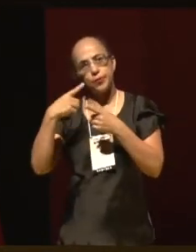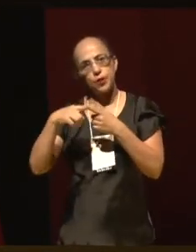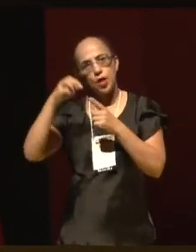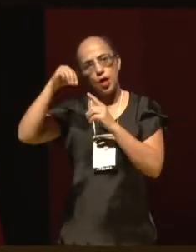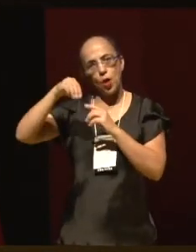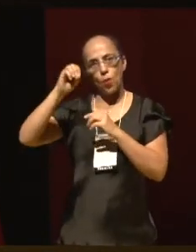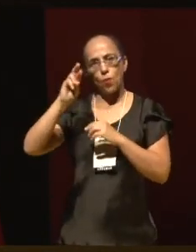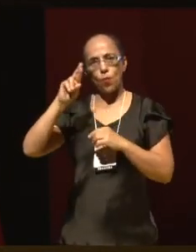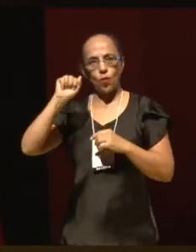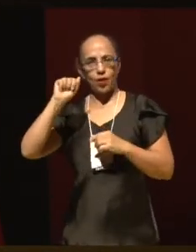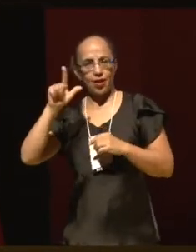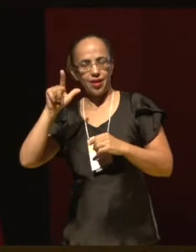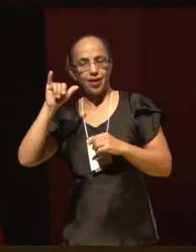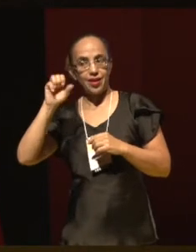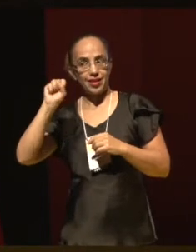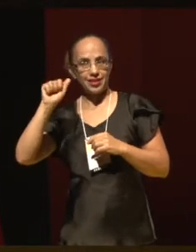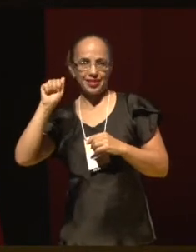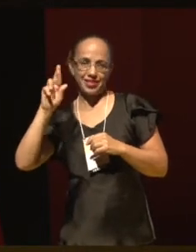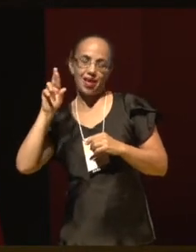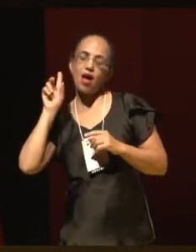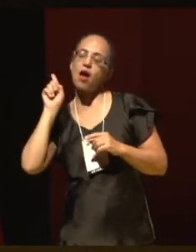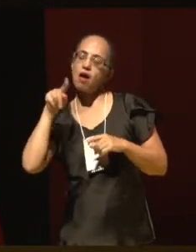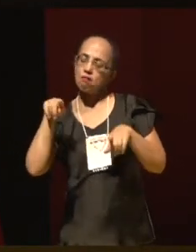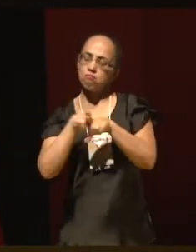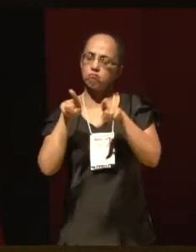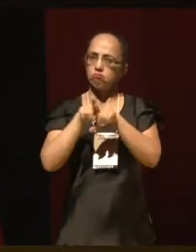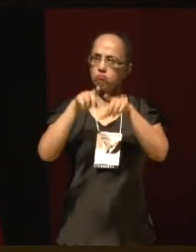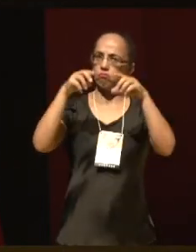moralizar-se também atinge a parte intelectual.